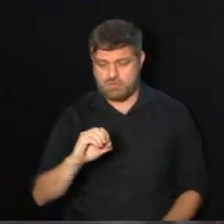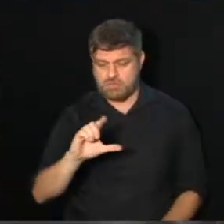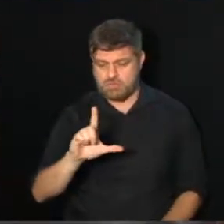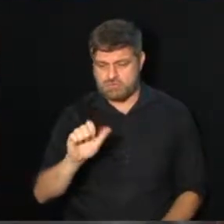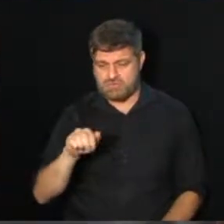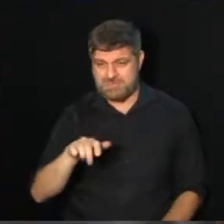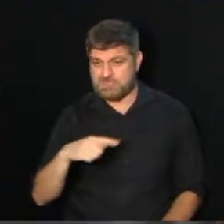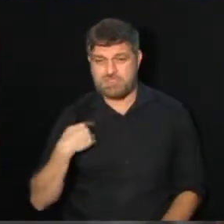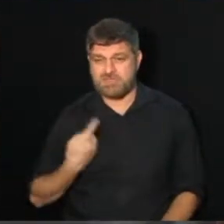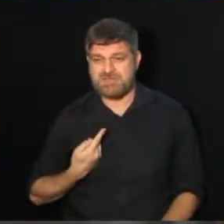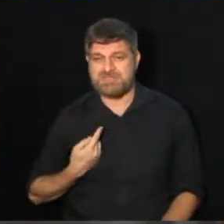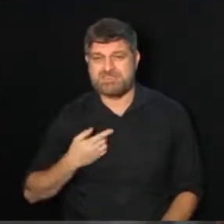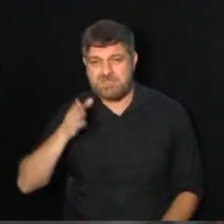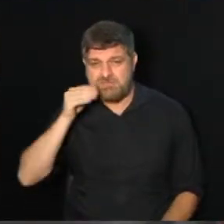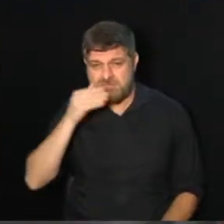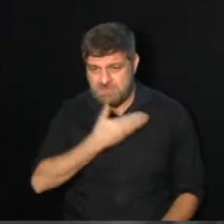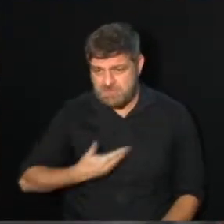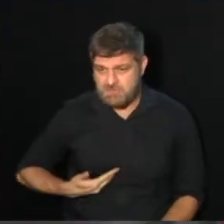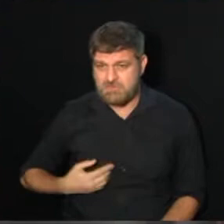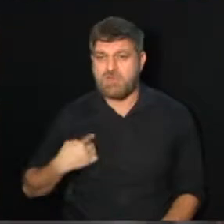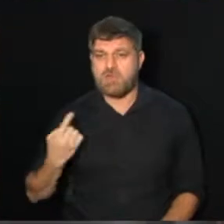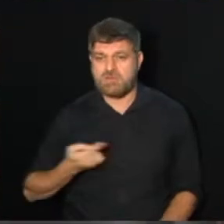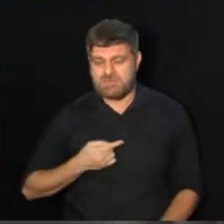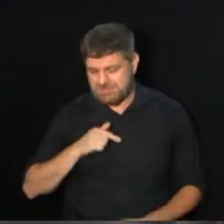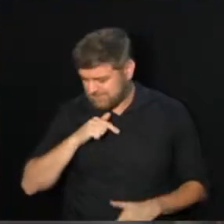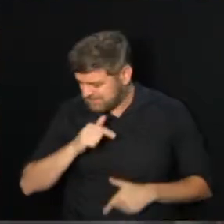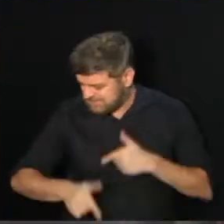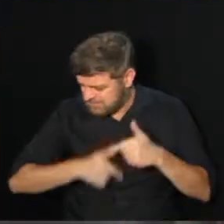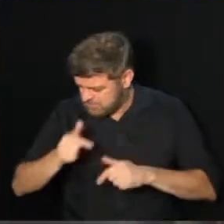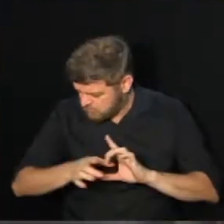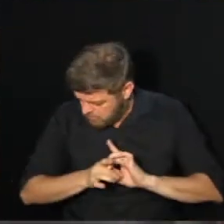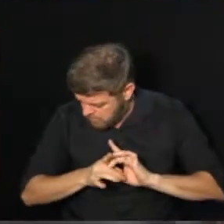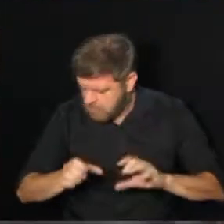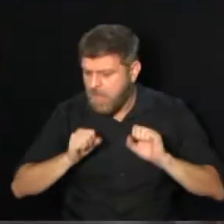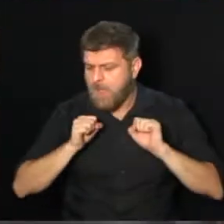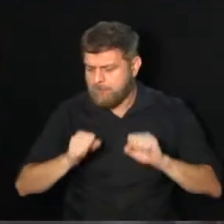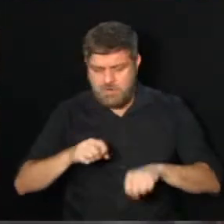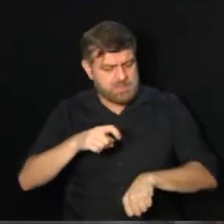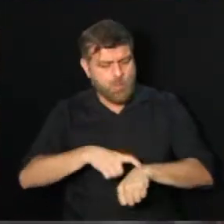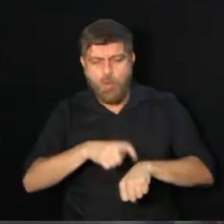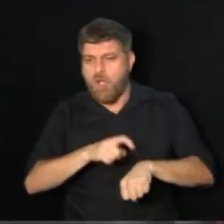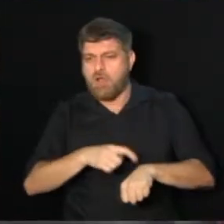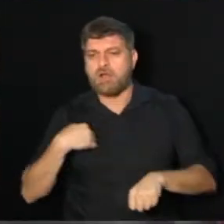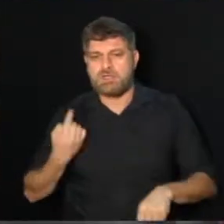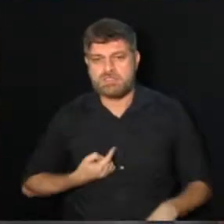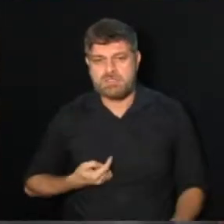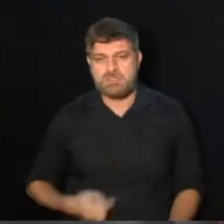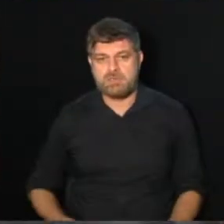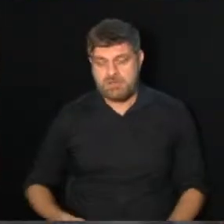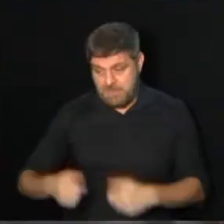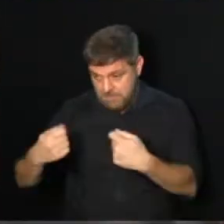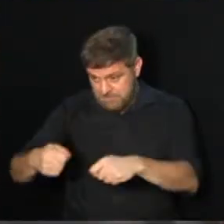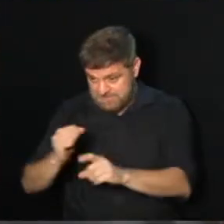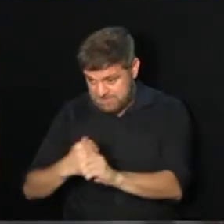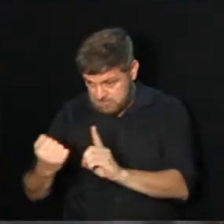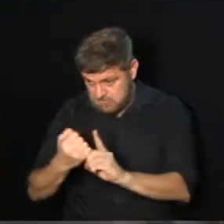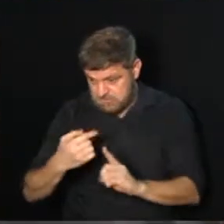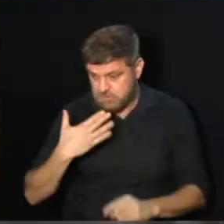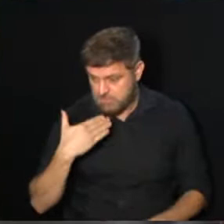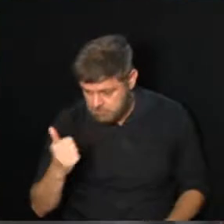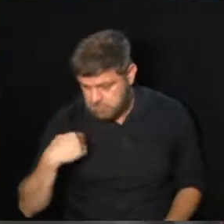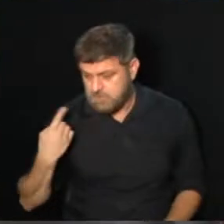aprisiona, e como servidores nós também não nos aprisionamos nem no tempo nem na hora, é na hora da necessidade social.